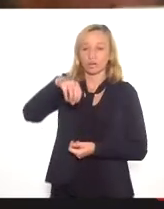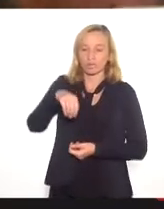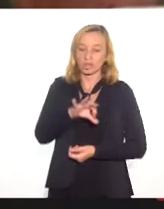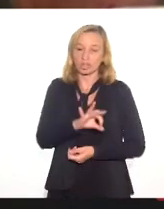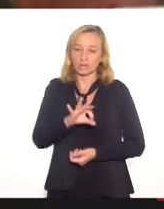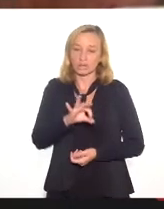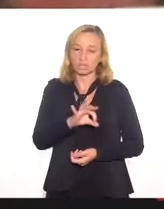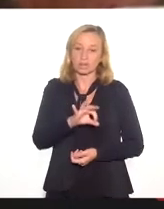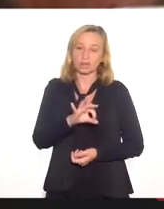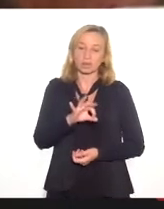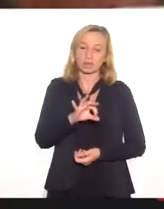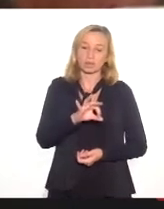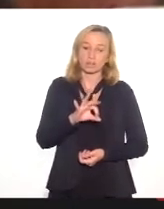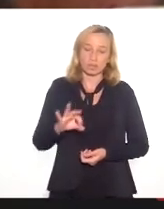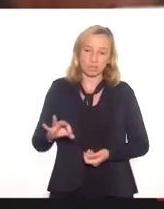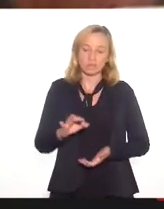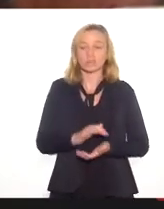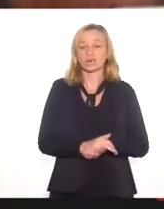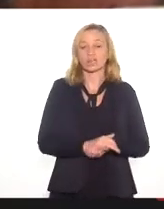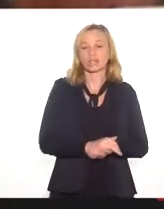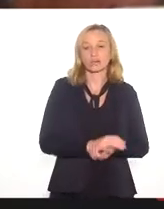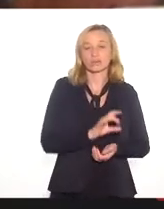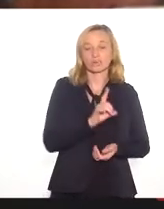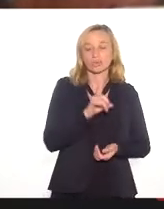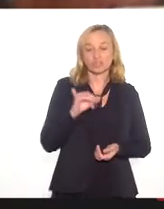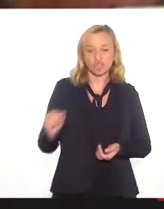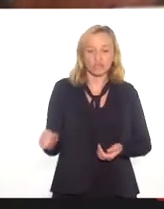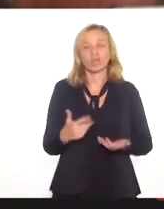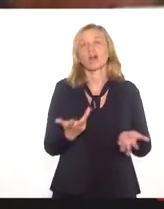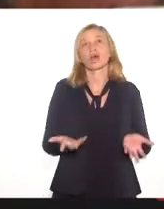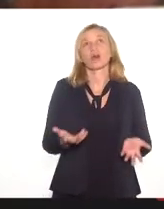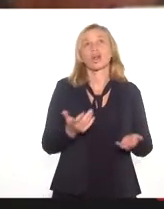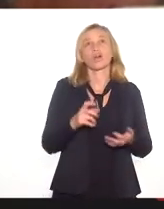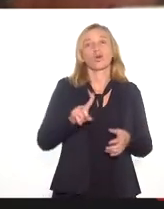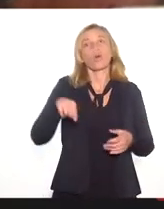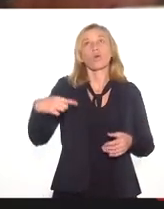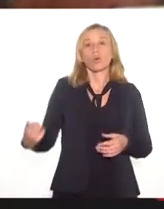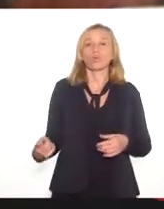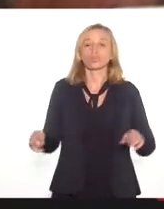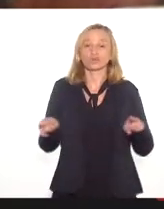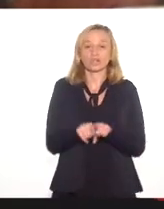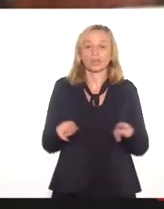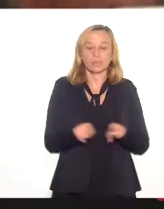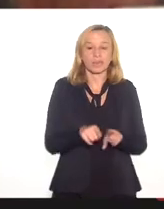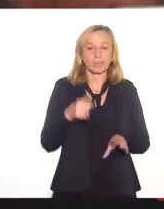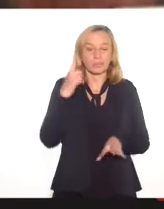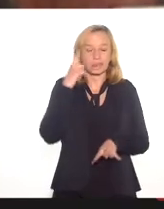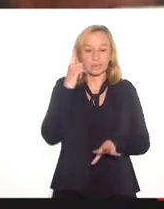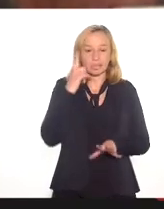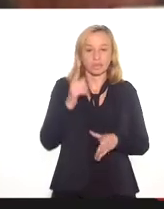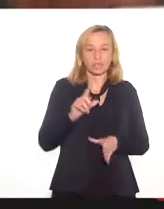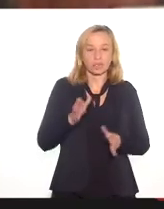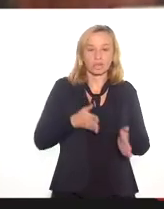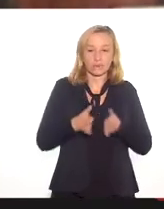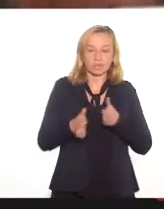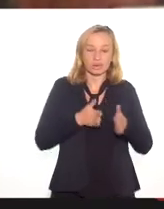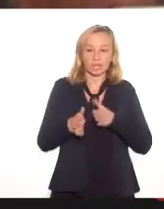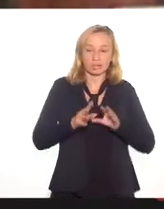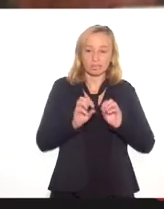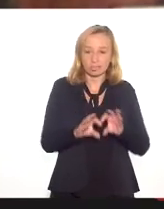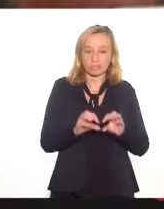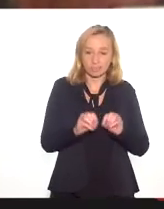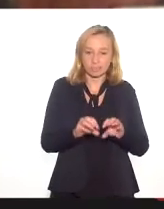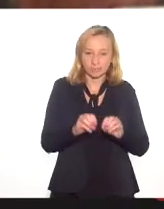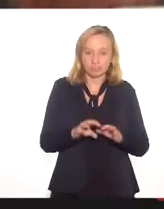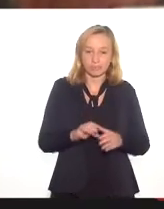,50 dólares por dia, há outras dimensões. Por exemplo, o acesso à educação,